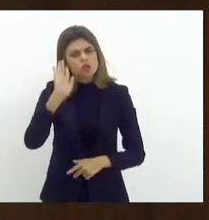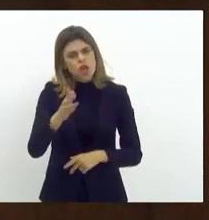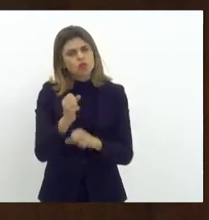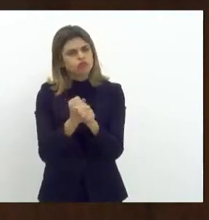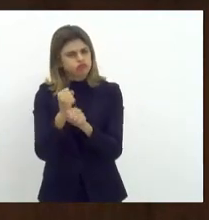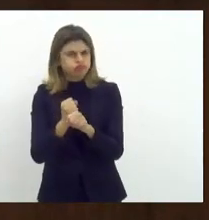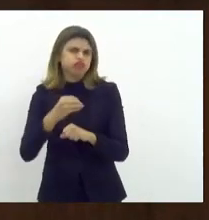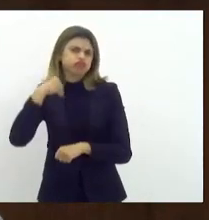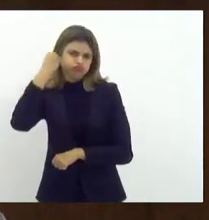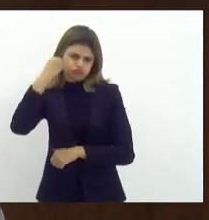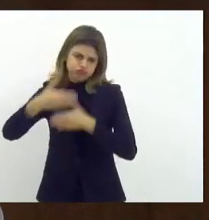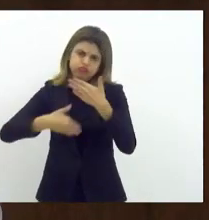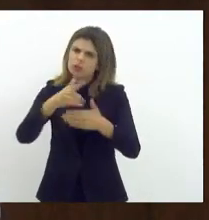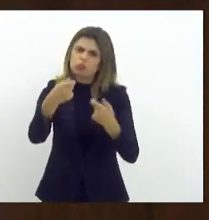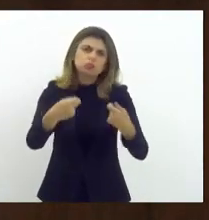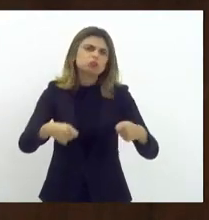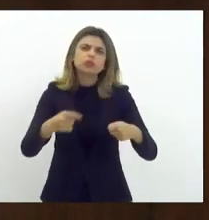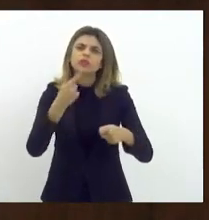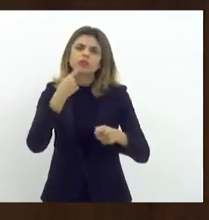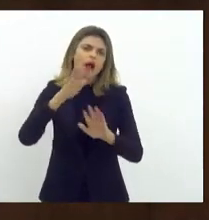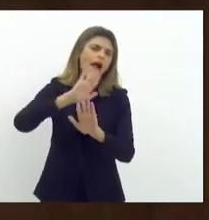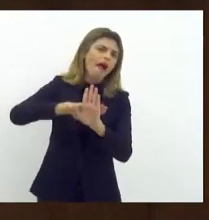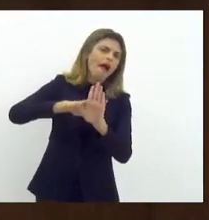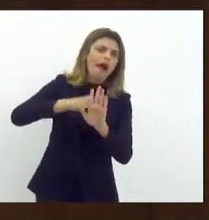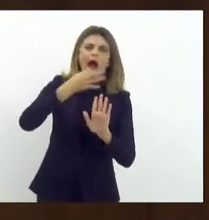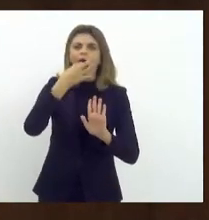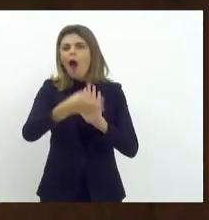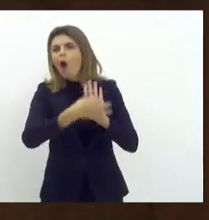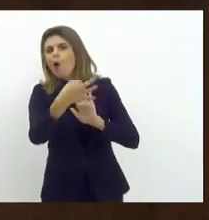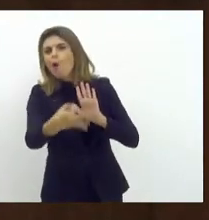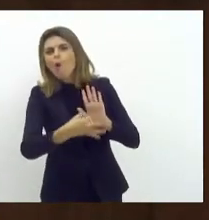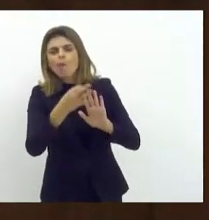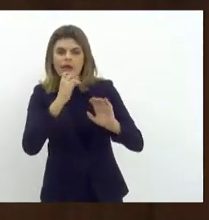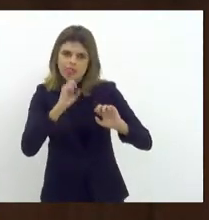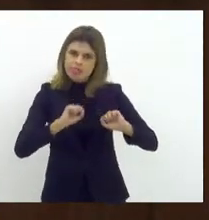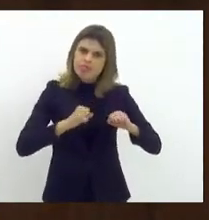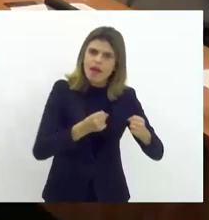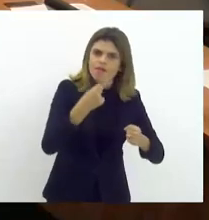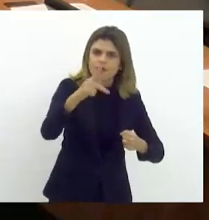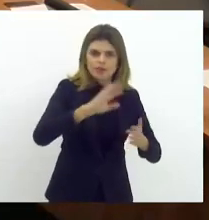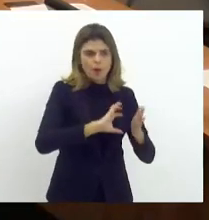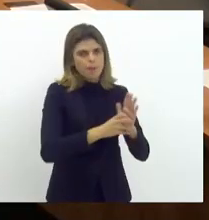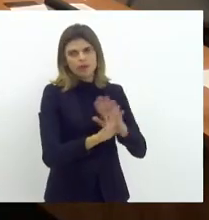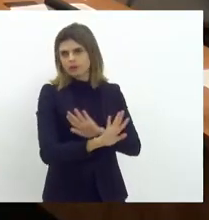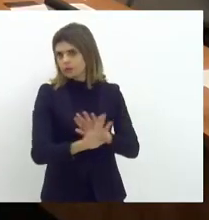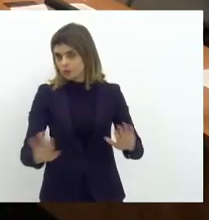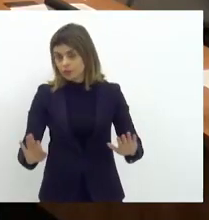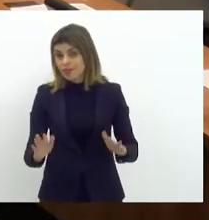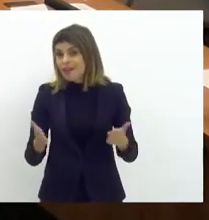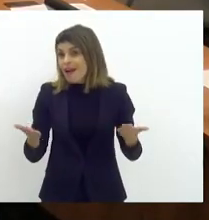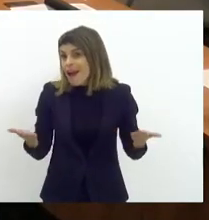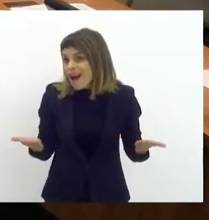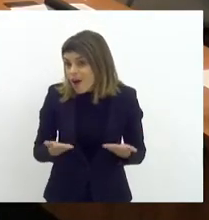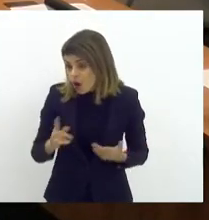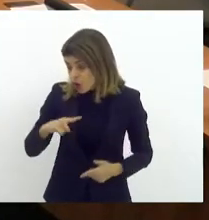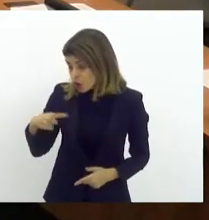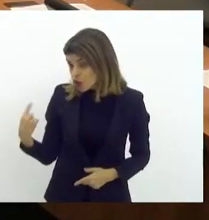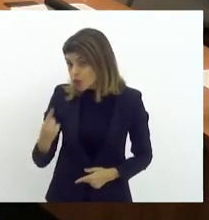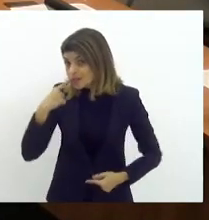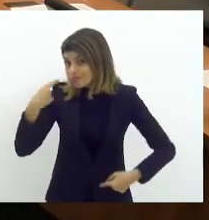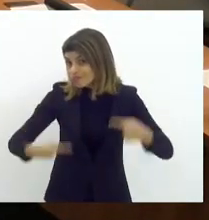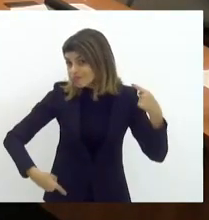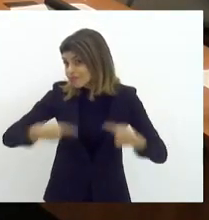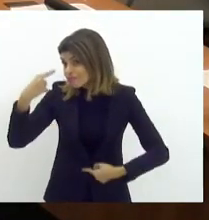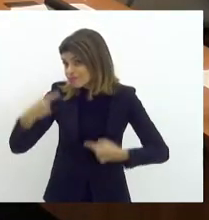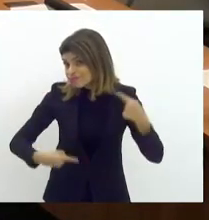Altivo não precisa desse tipo de argumento para defender a sua posição e a sua política essa é a primeira questão agora o que nós estamos debatendo aqui